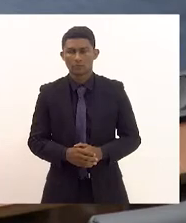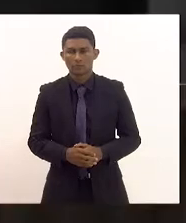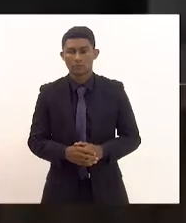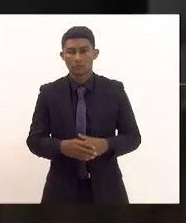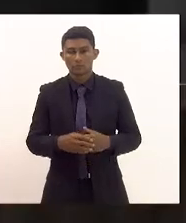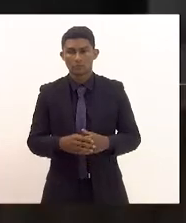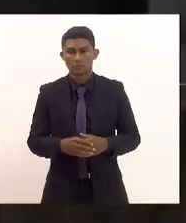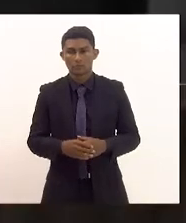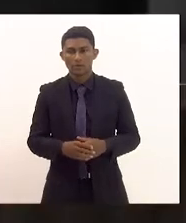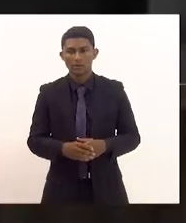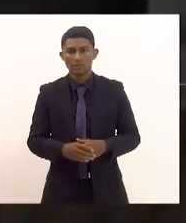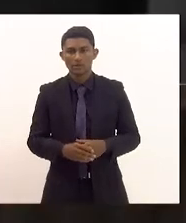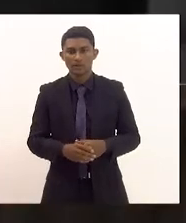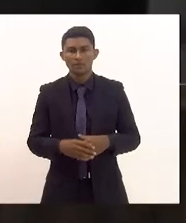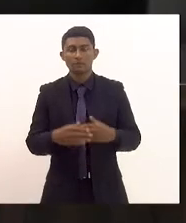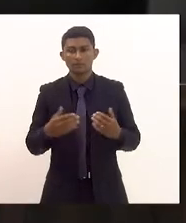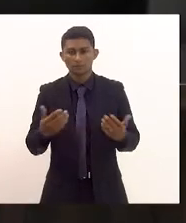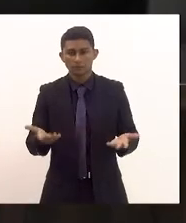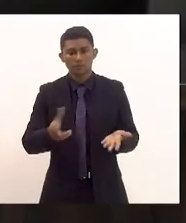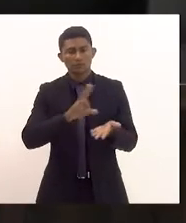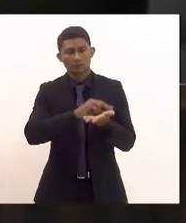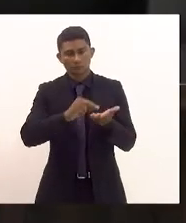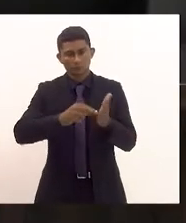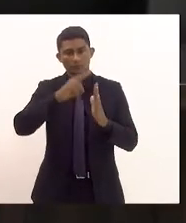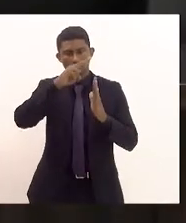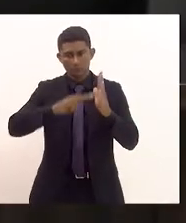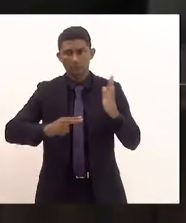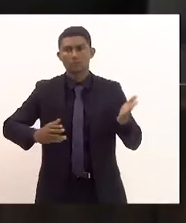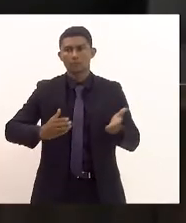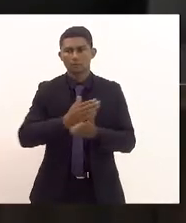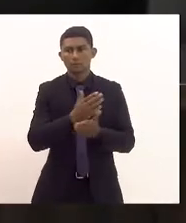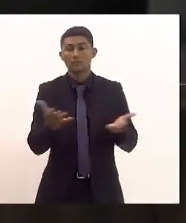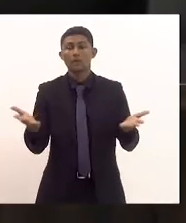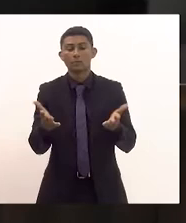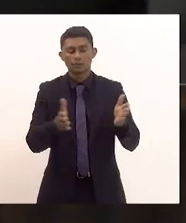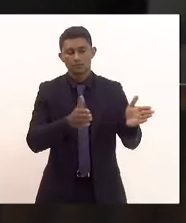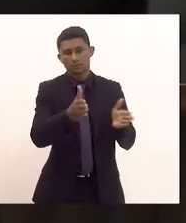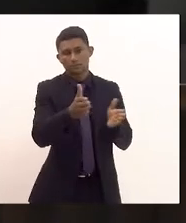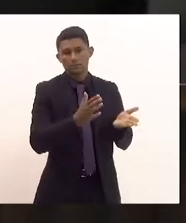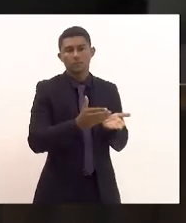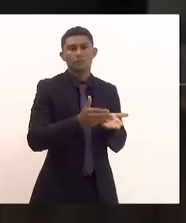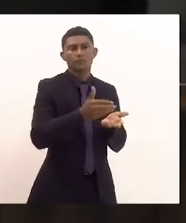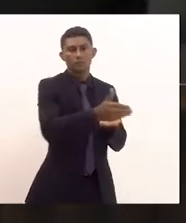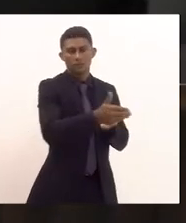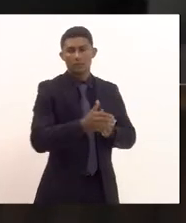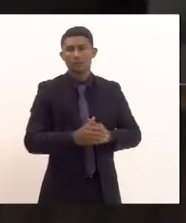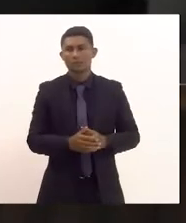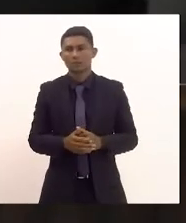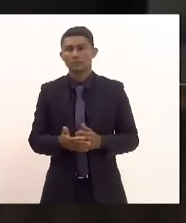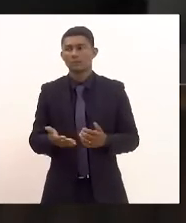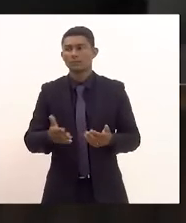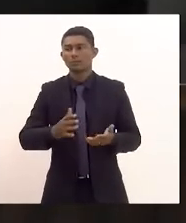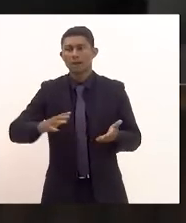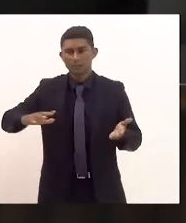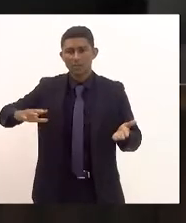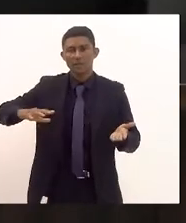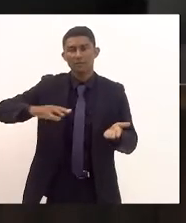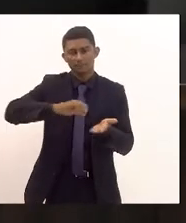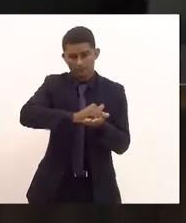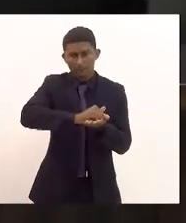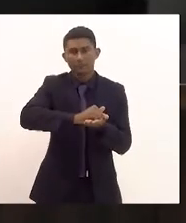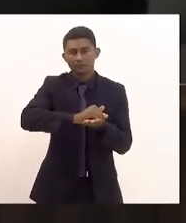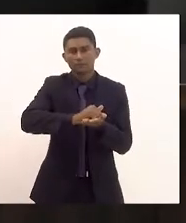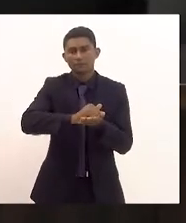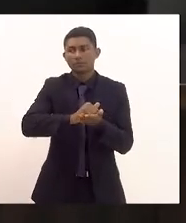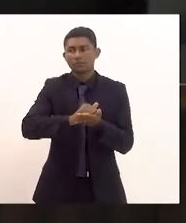lida e aprovada a ata passa-se ao expediente Inicial está inscrito para